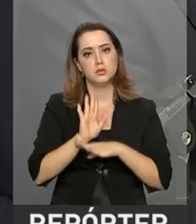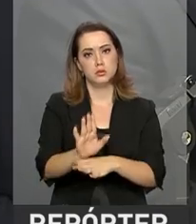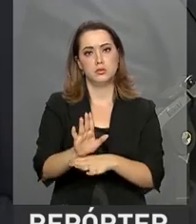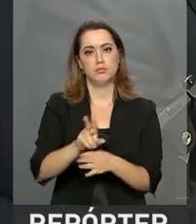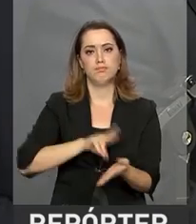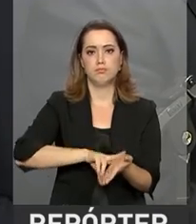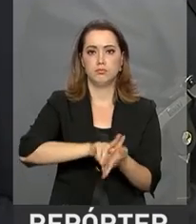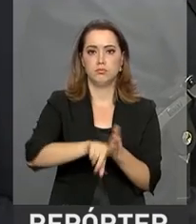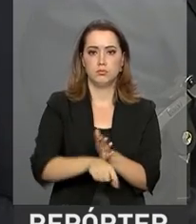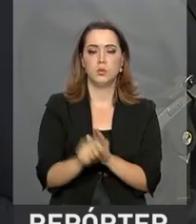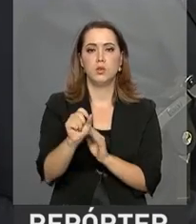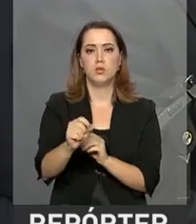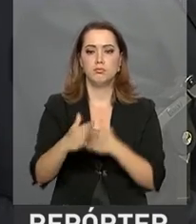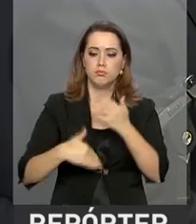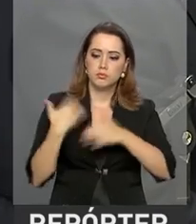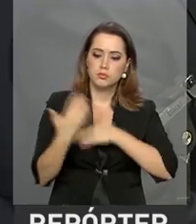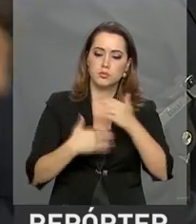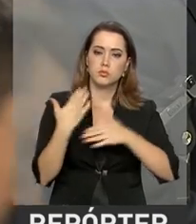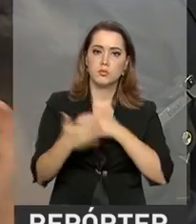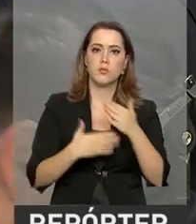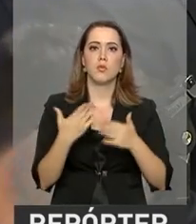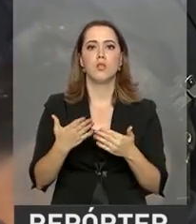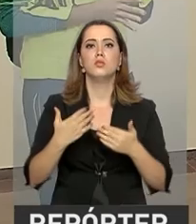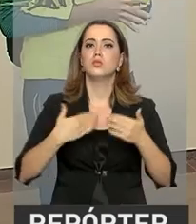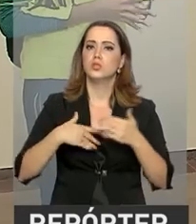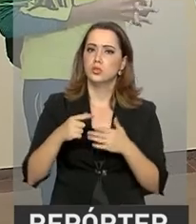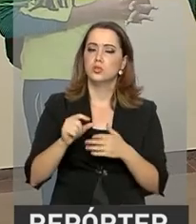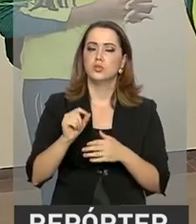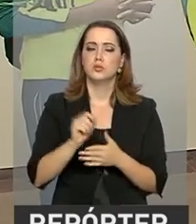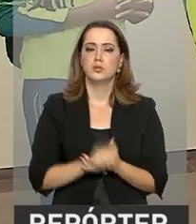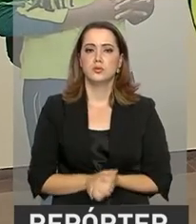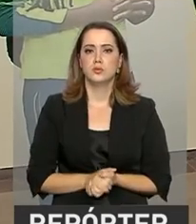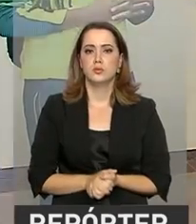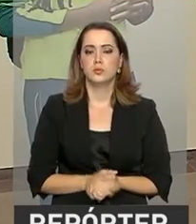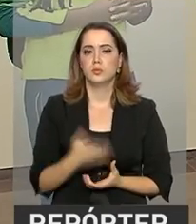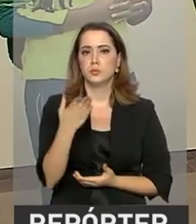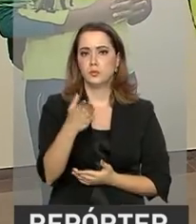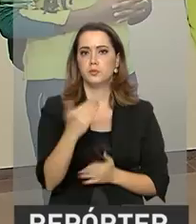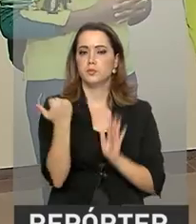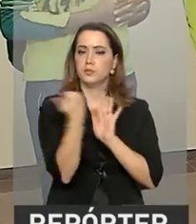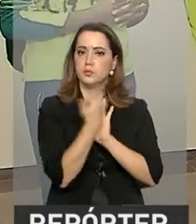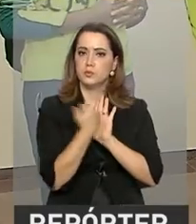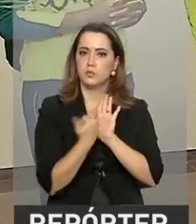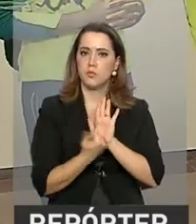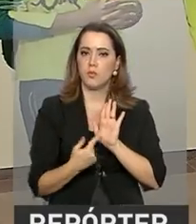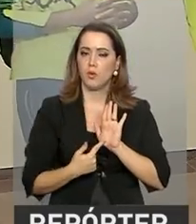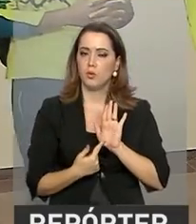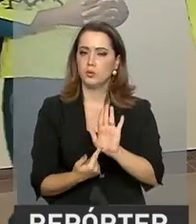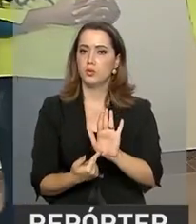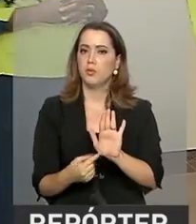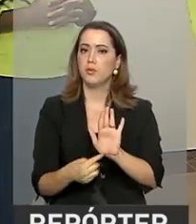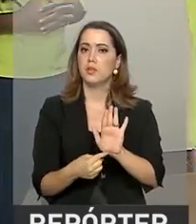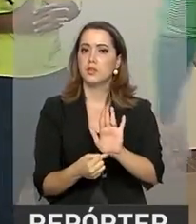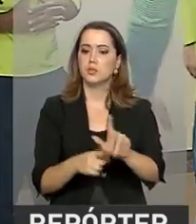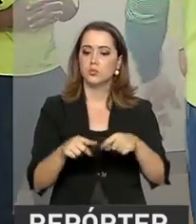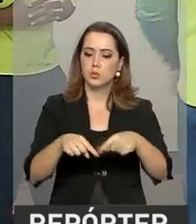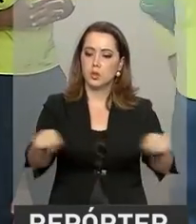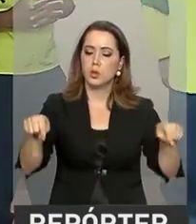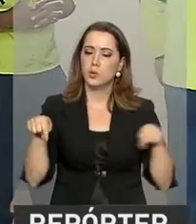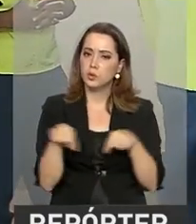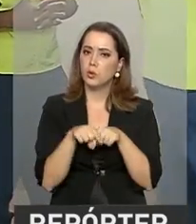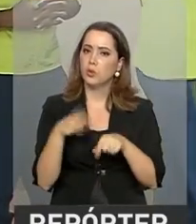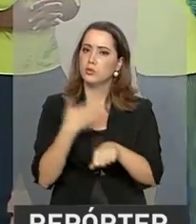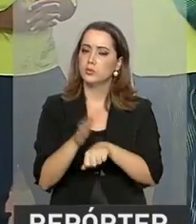enfim condições de desenvolver os talentos que talento nos falta o programa que oferece aos atletas centros para treinamento salário